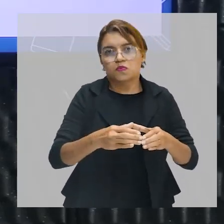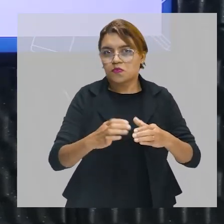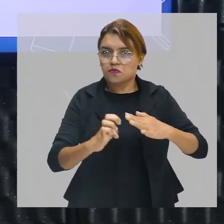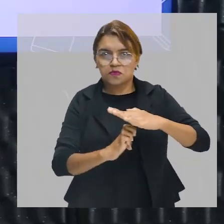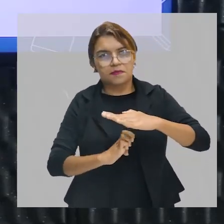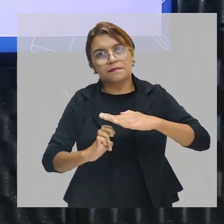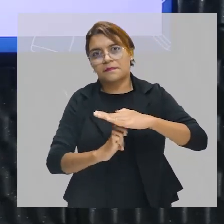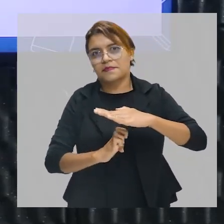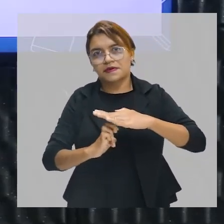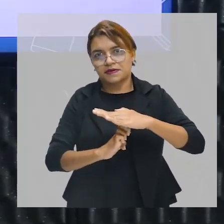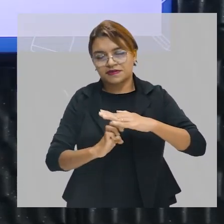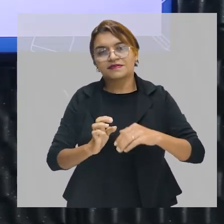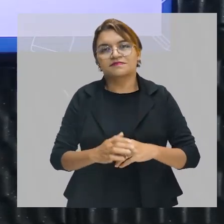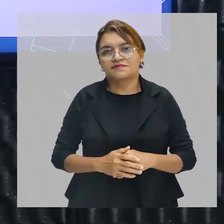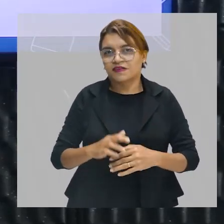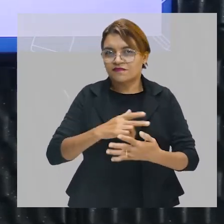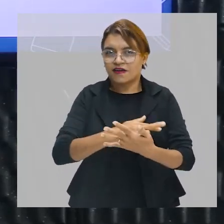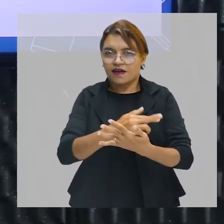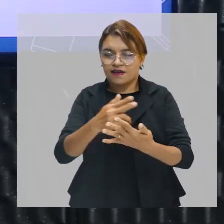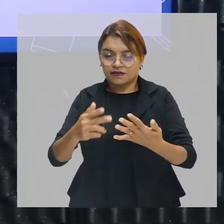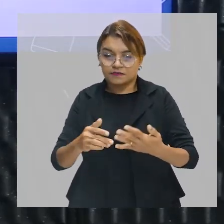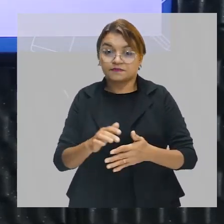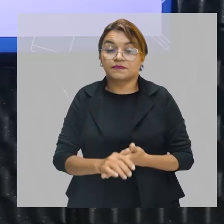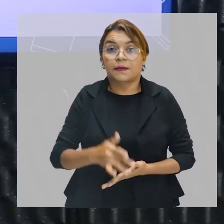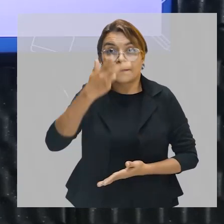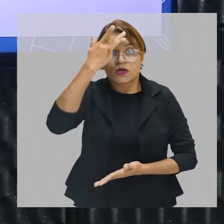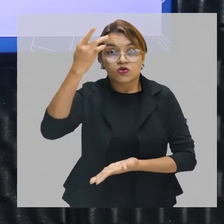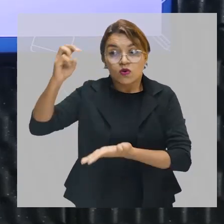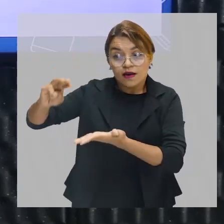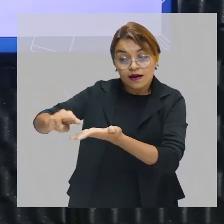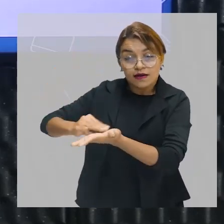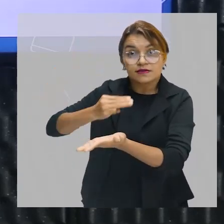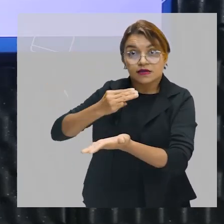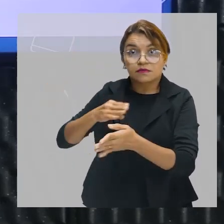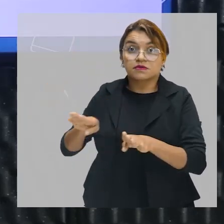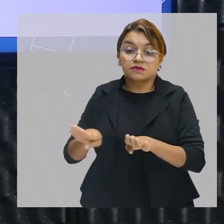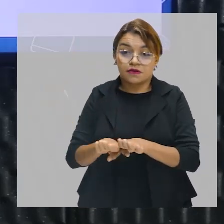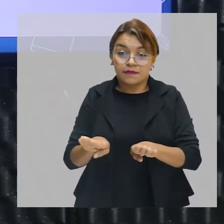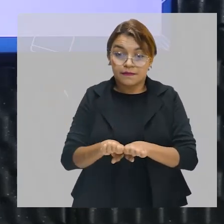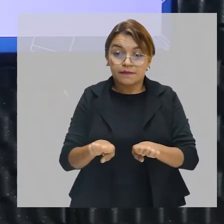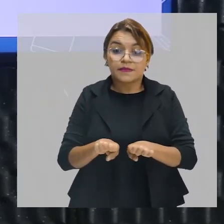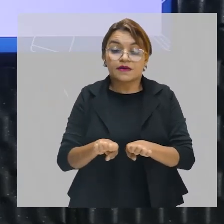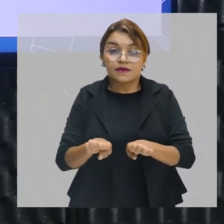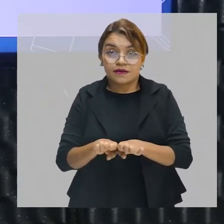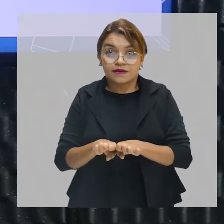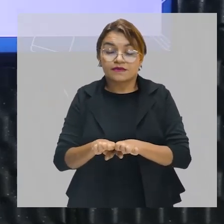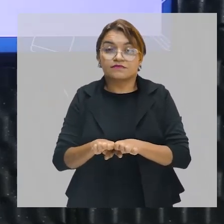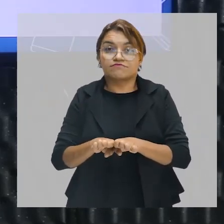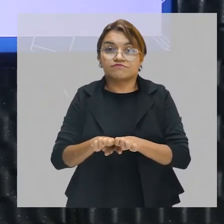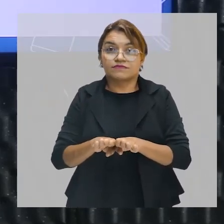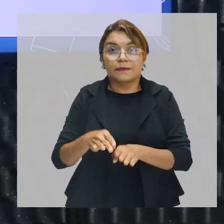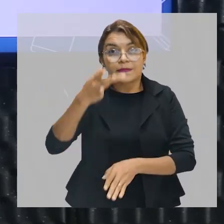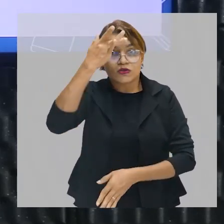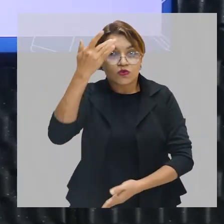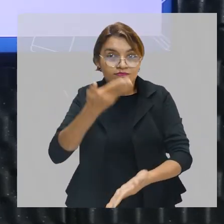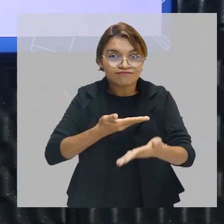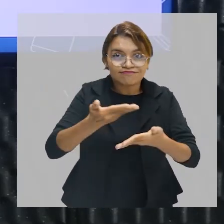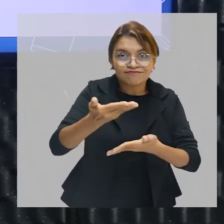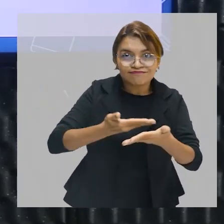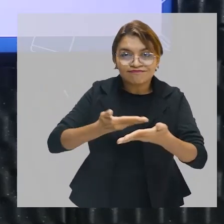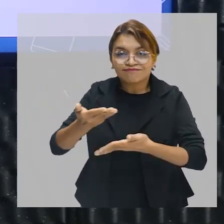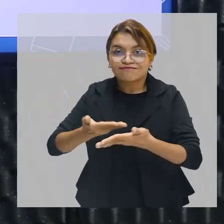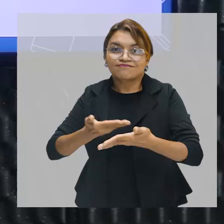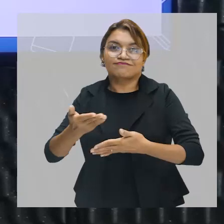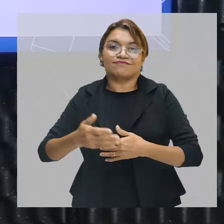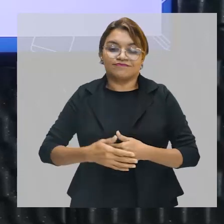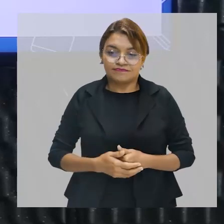empresa, dentre outros. O receptor, também chamado de interlocutor ou ouvinte,